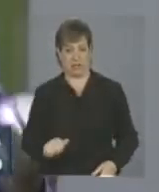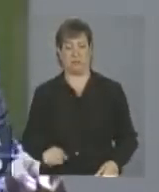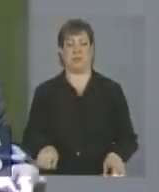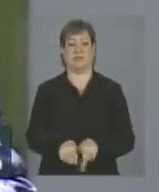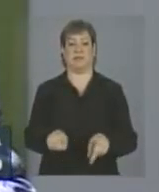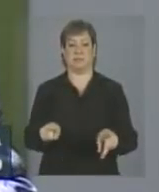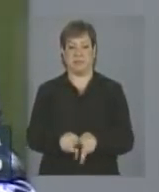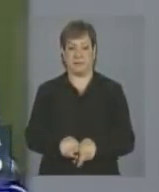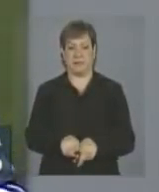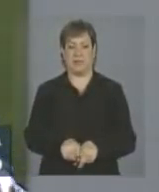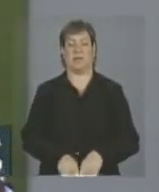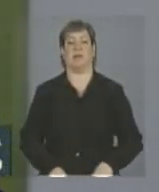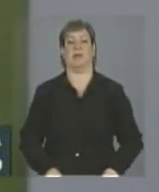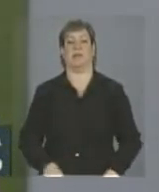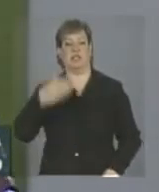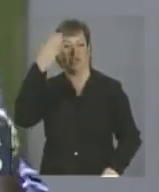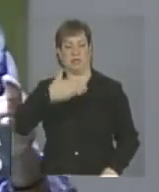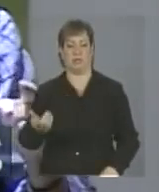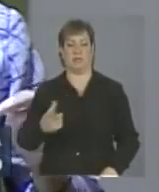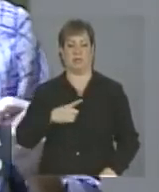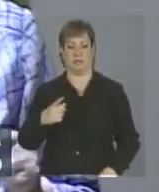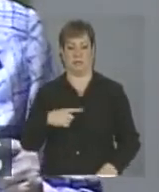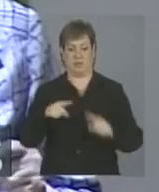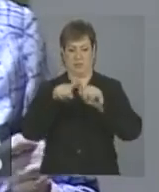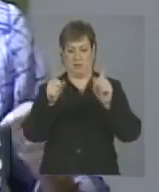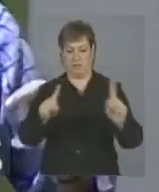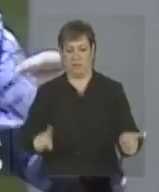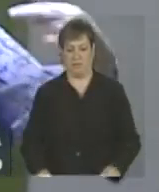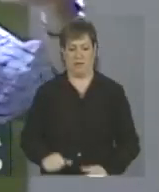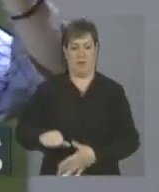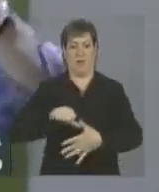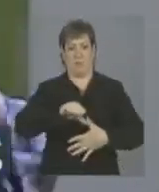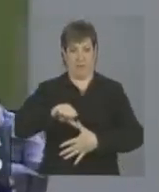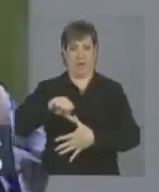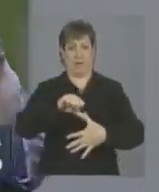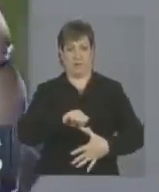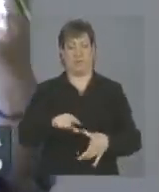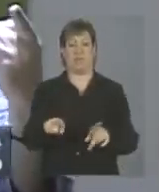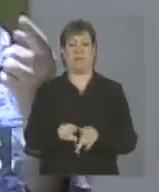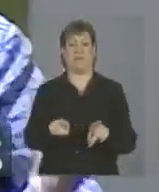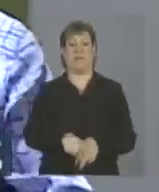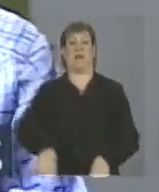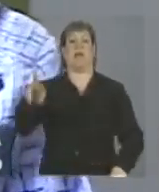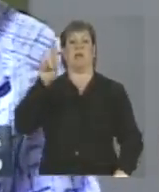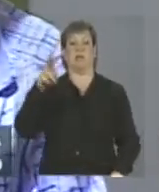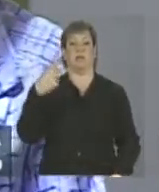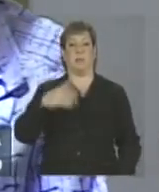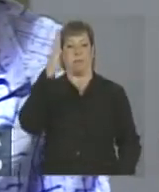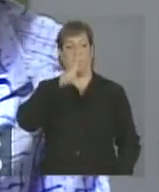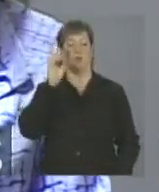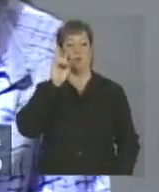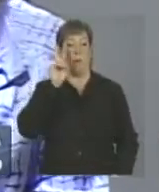as fronteiras da América Latina e as responsabilidades